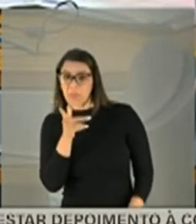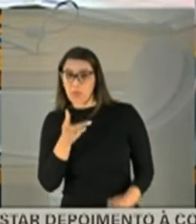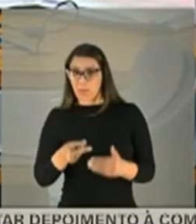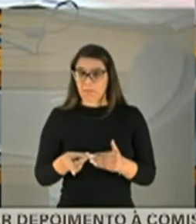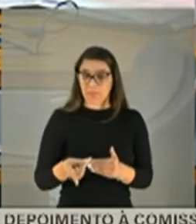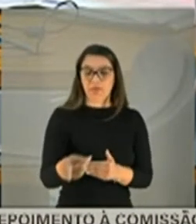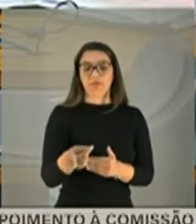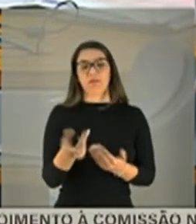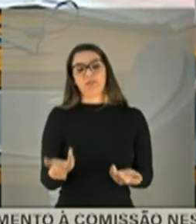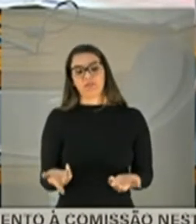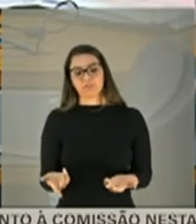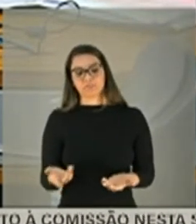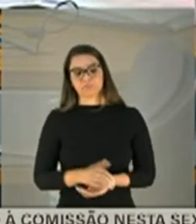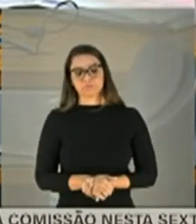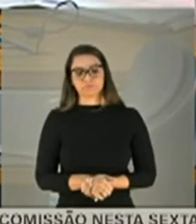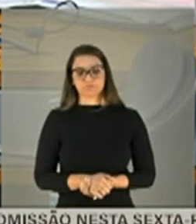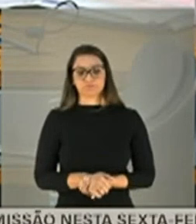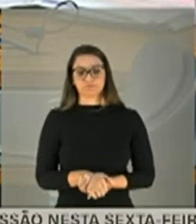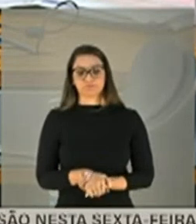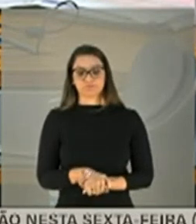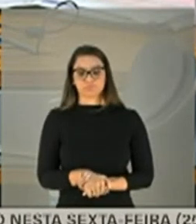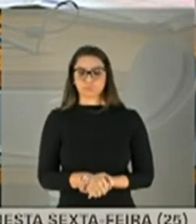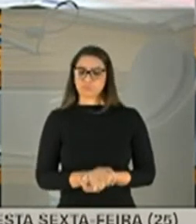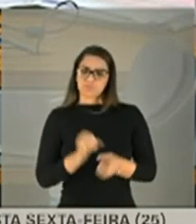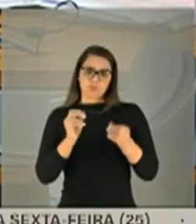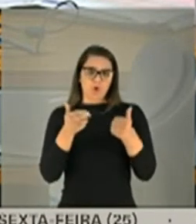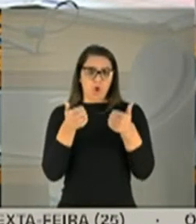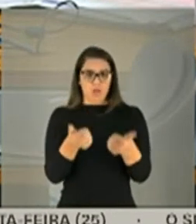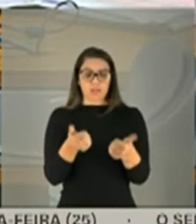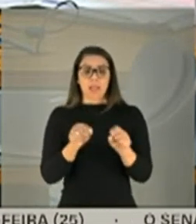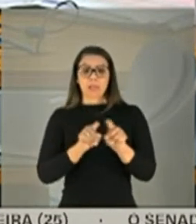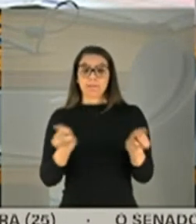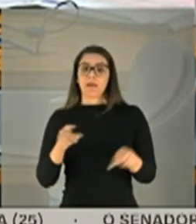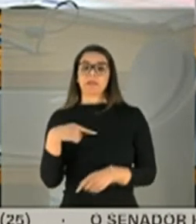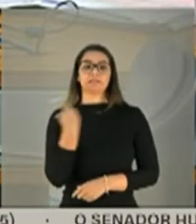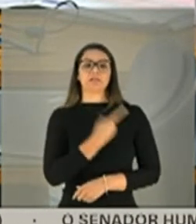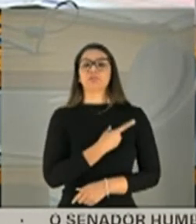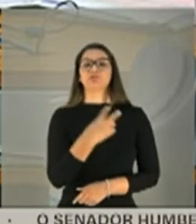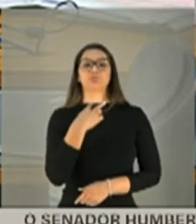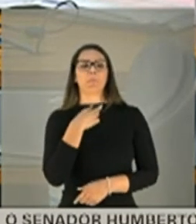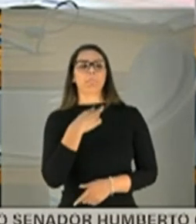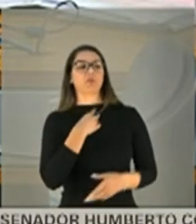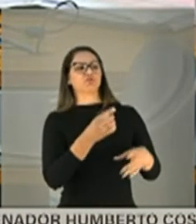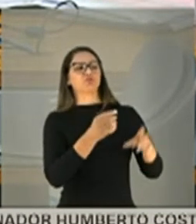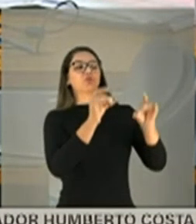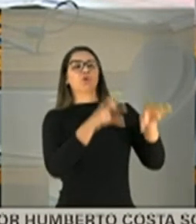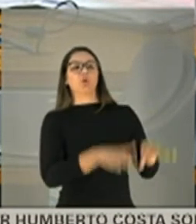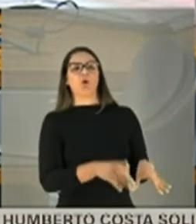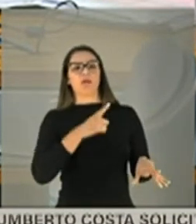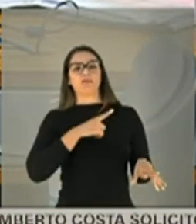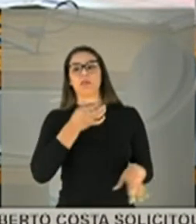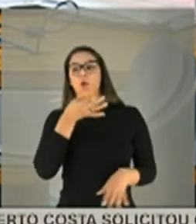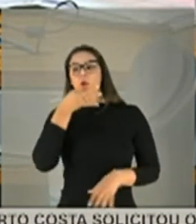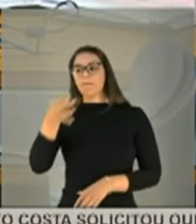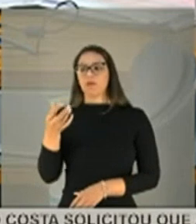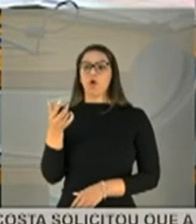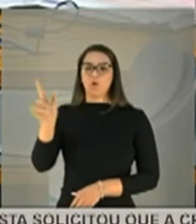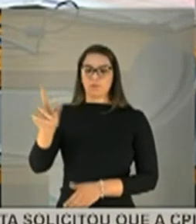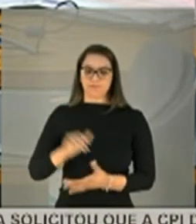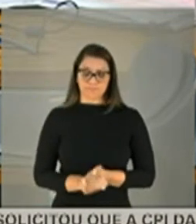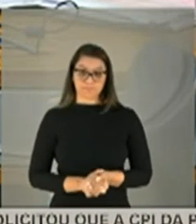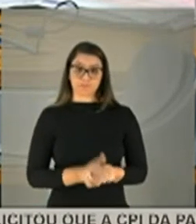senhor da razão, né? O tempo é o senhor da razão, tudo bem, mas a gente não pode ignorar que existe o outro lado. Eu queria começar com a